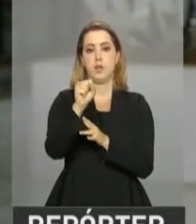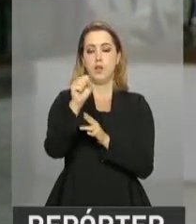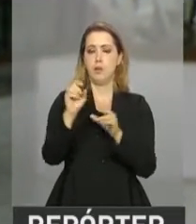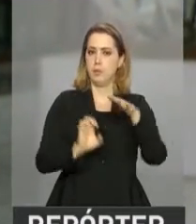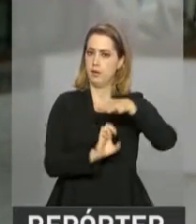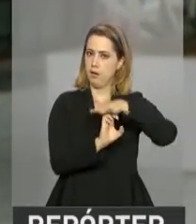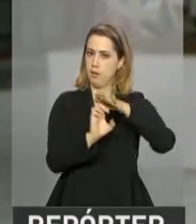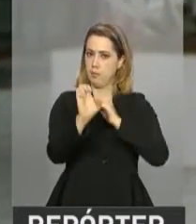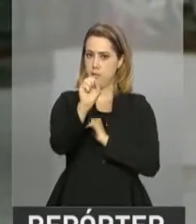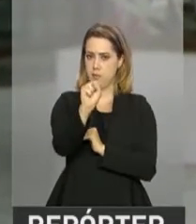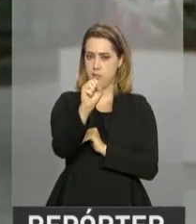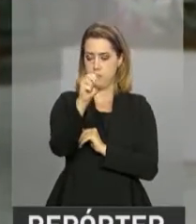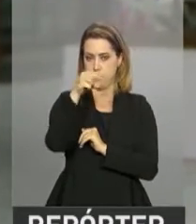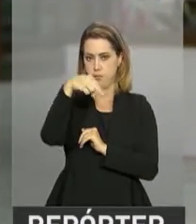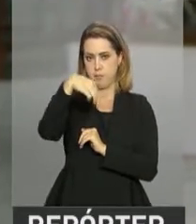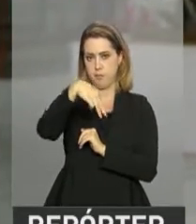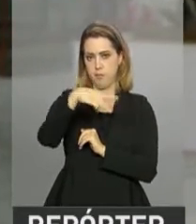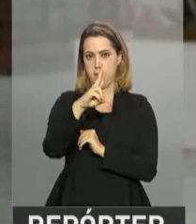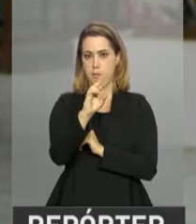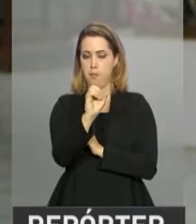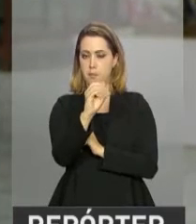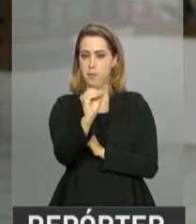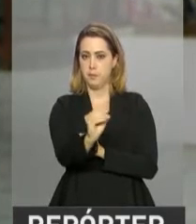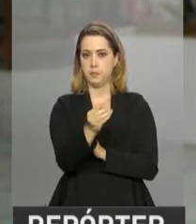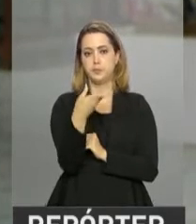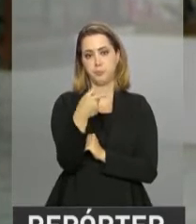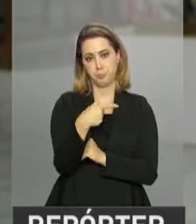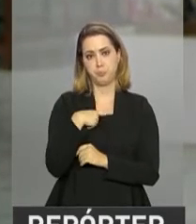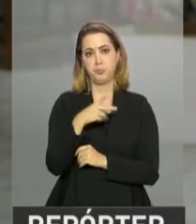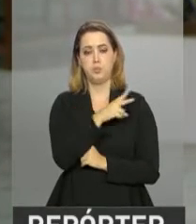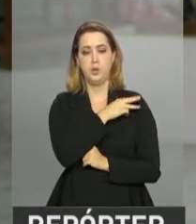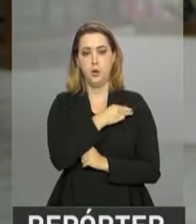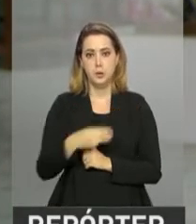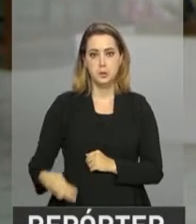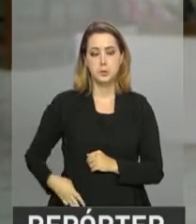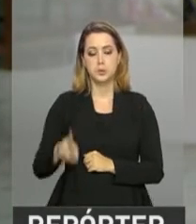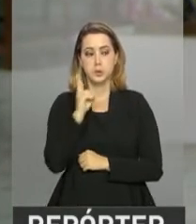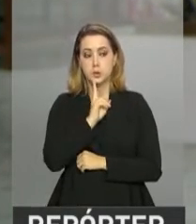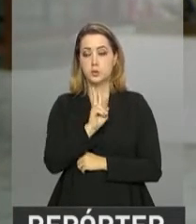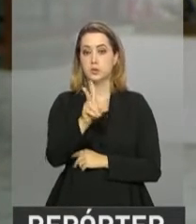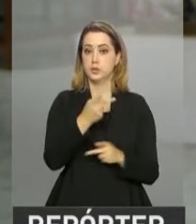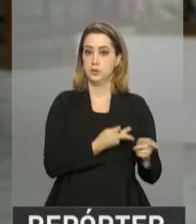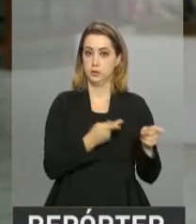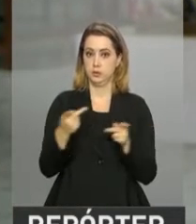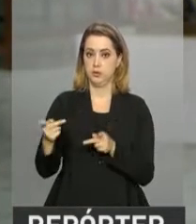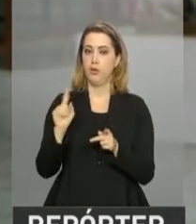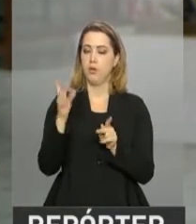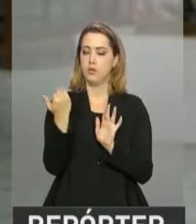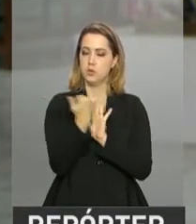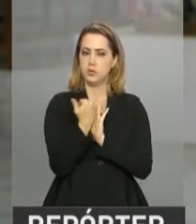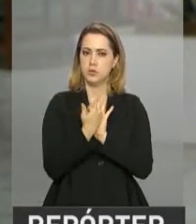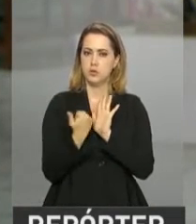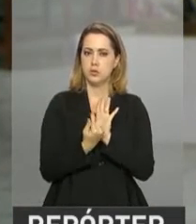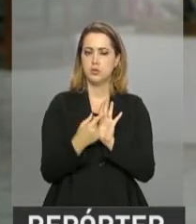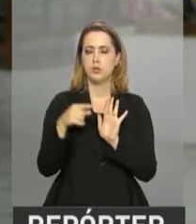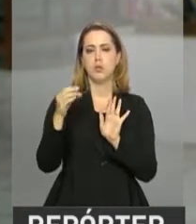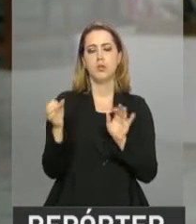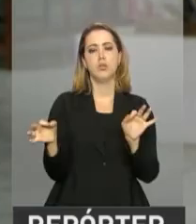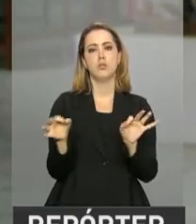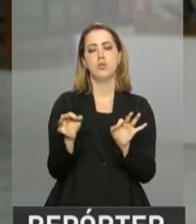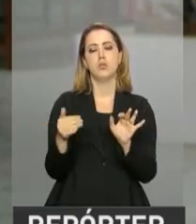ministro é o de trabalho acompanha pessoalmente esses trabalhos em uma visita que está sendo programada para o final de